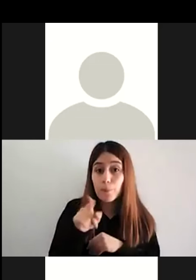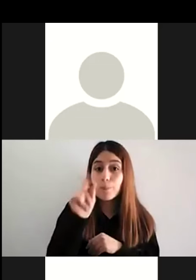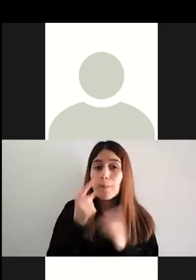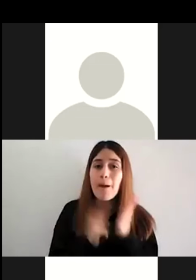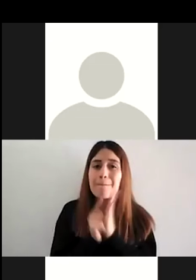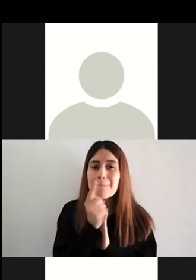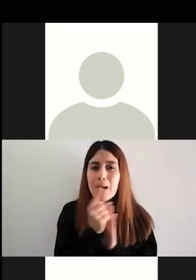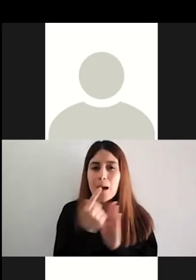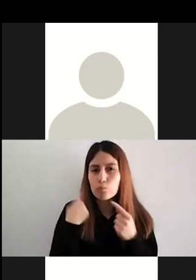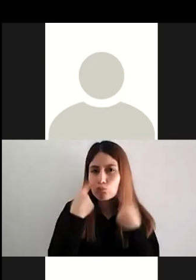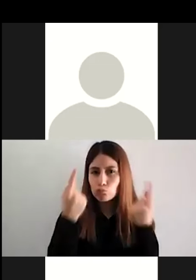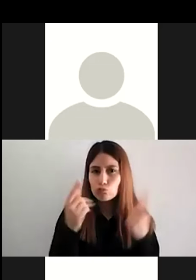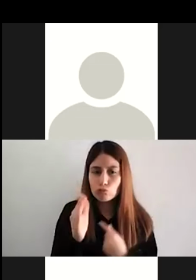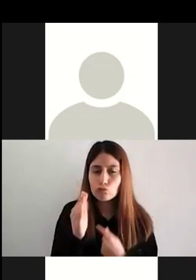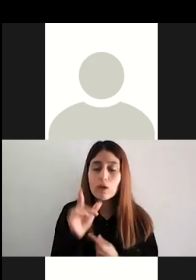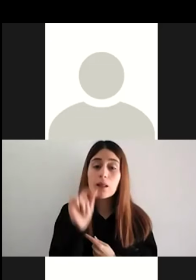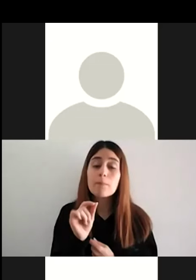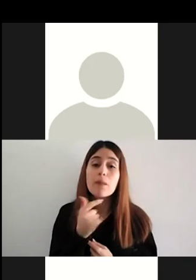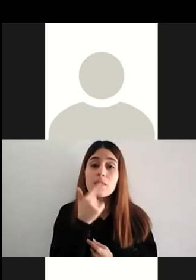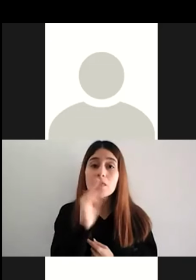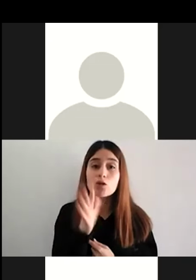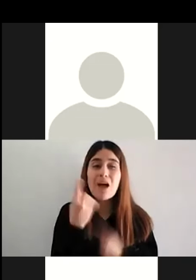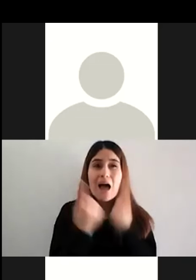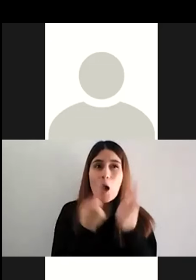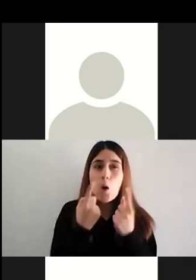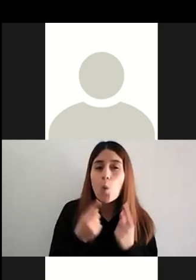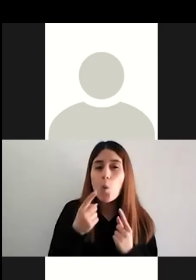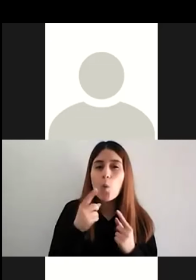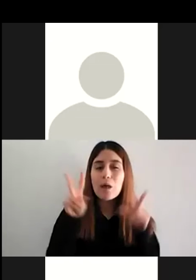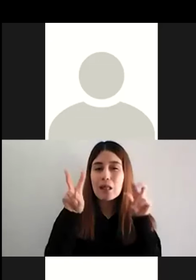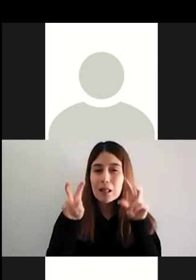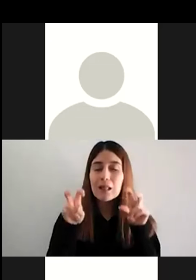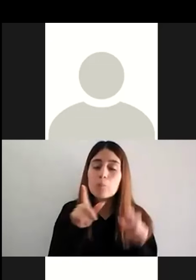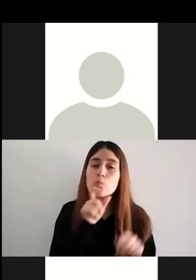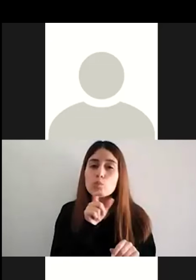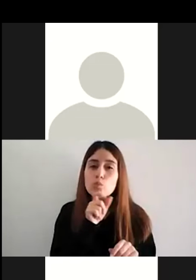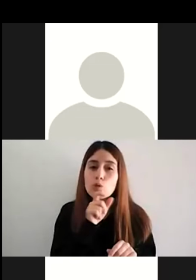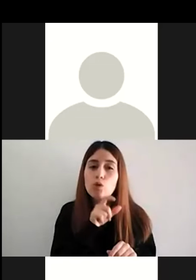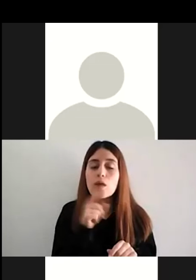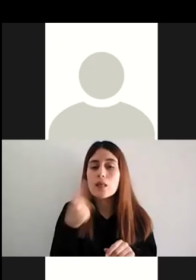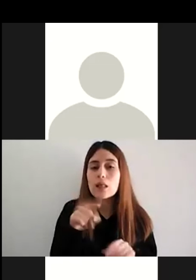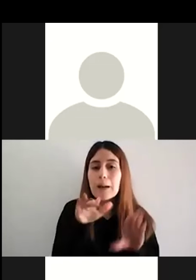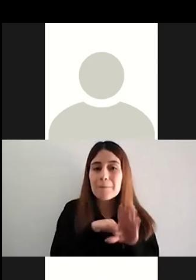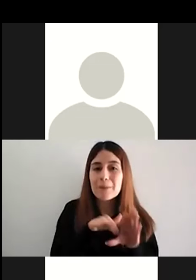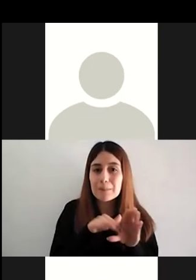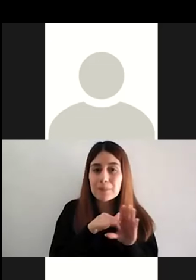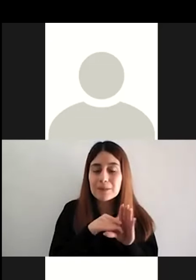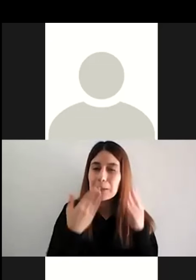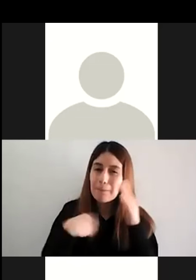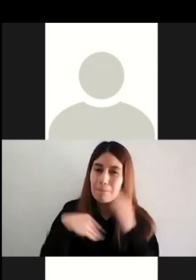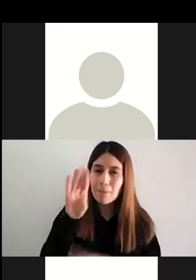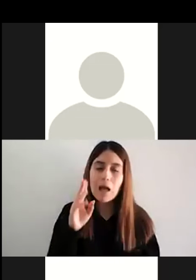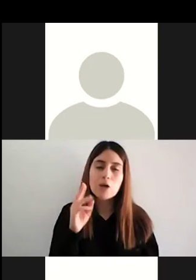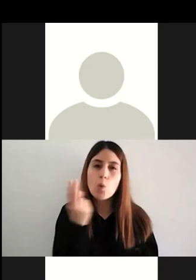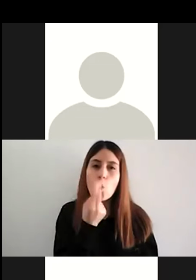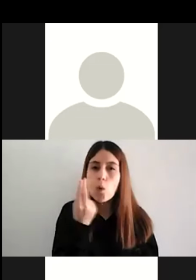que já foi apresentado, verifica-se também que existem algumas áreas que poderiam contar com a participação de mais